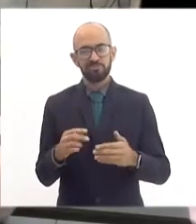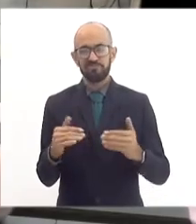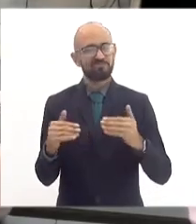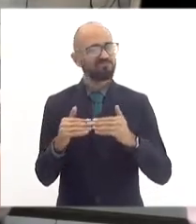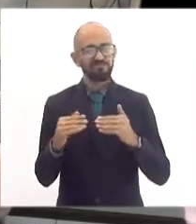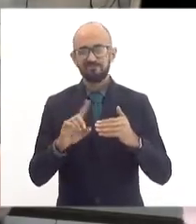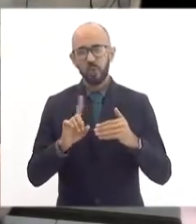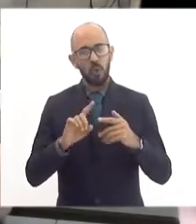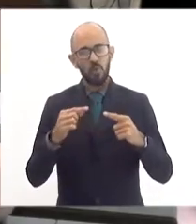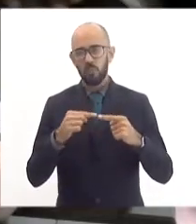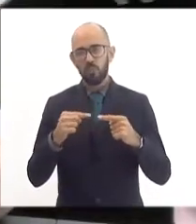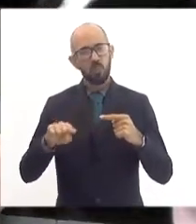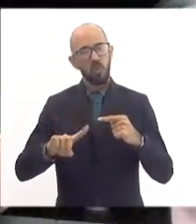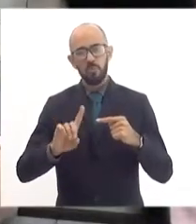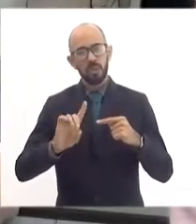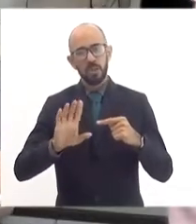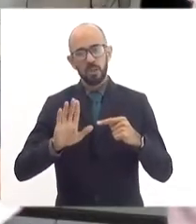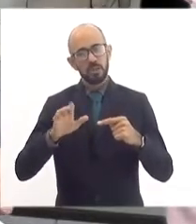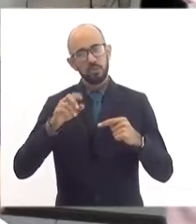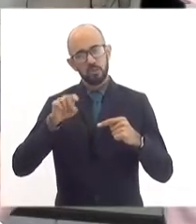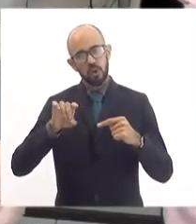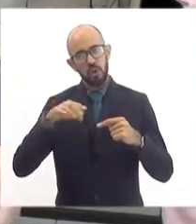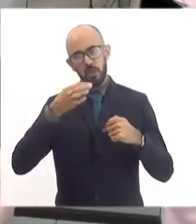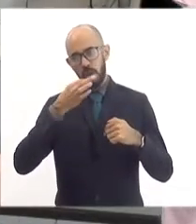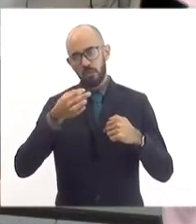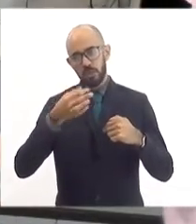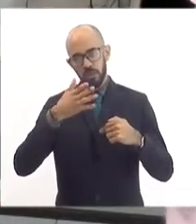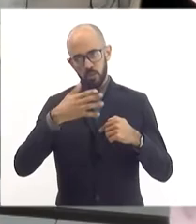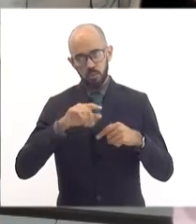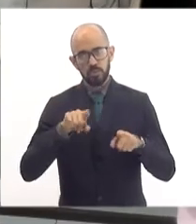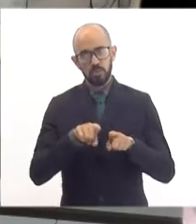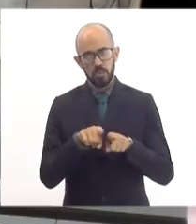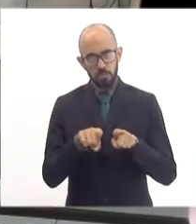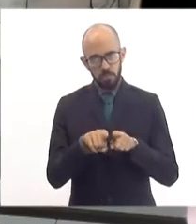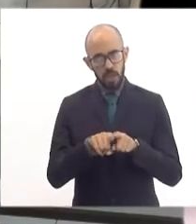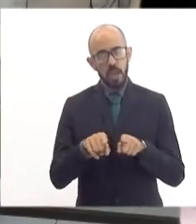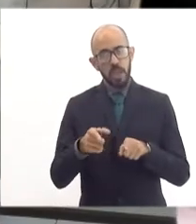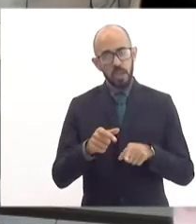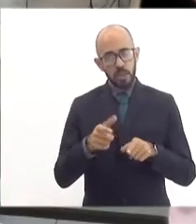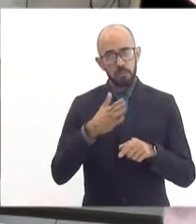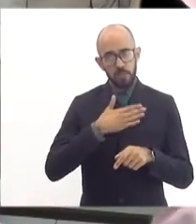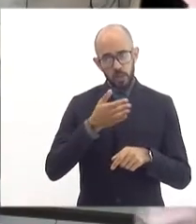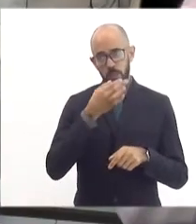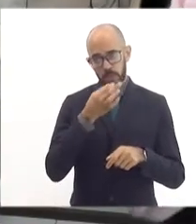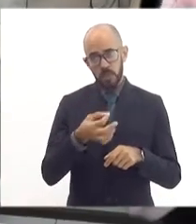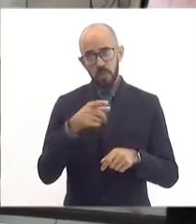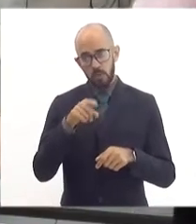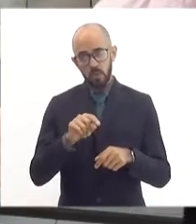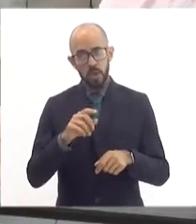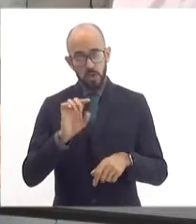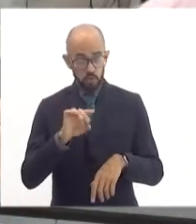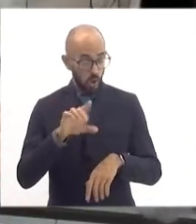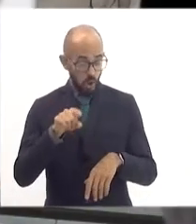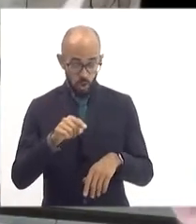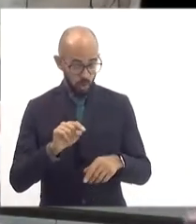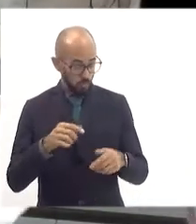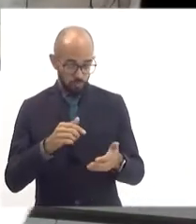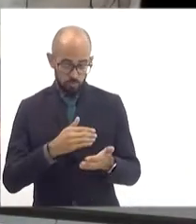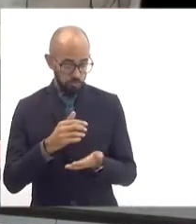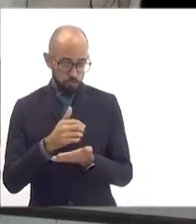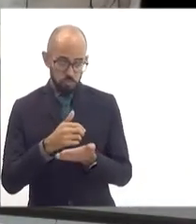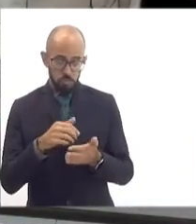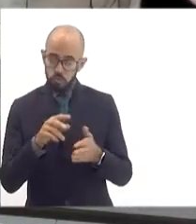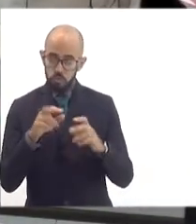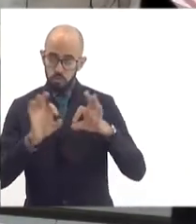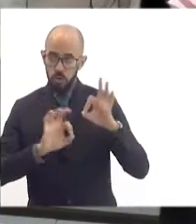observações que também estão, do ponto de vista do projeto inicial, eram esses os pontos que nós